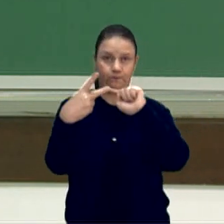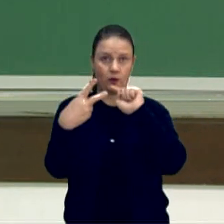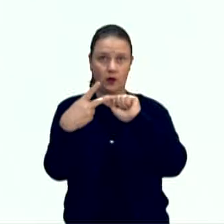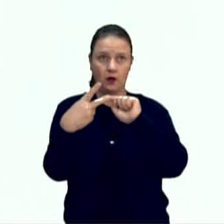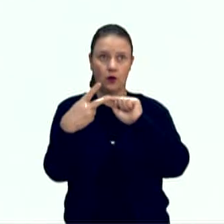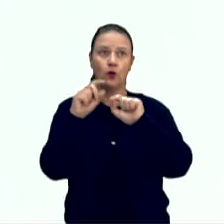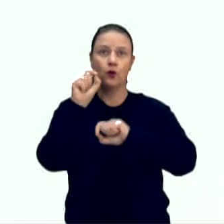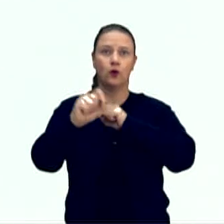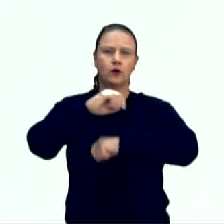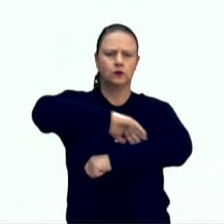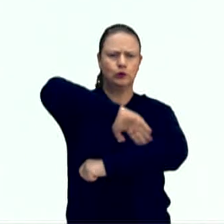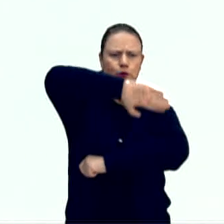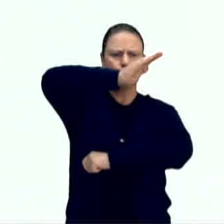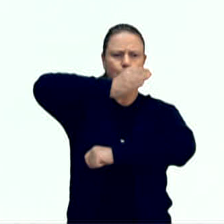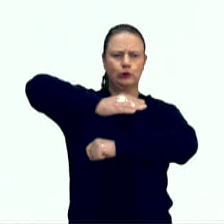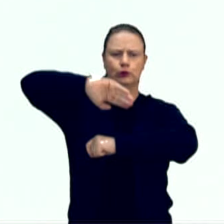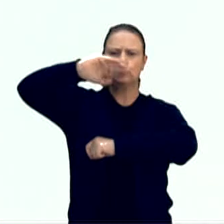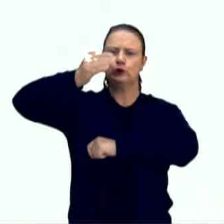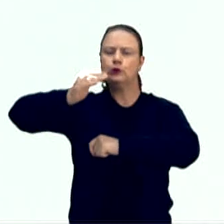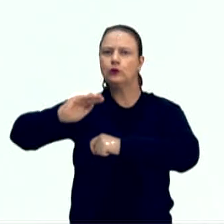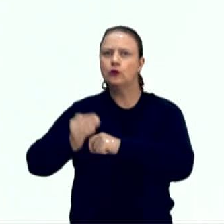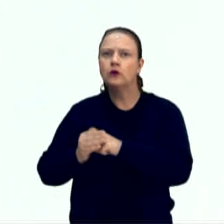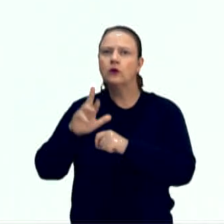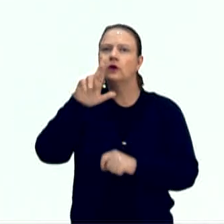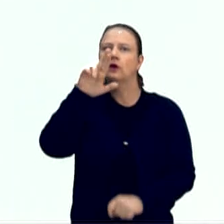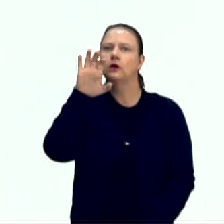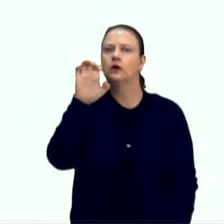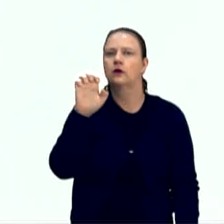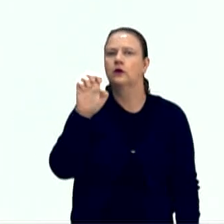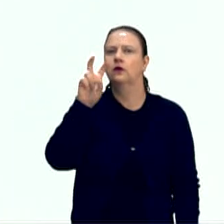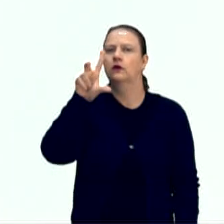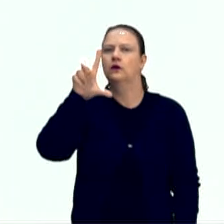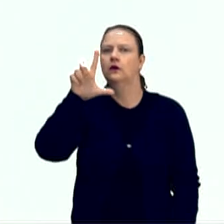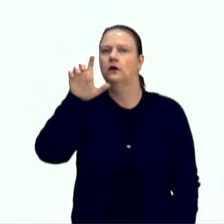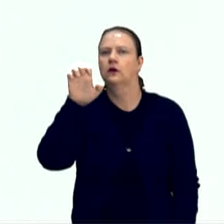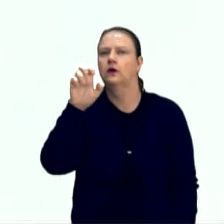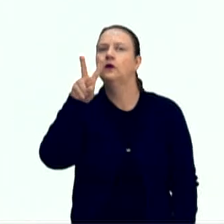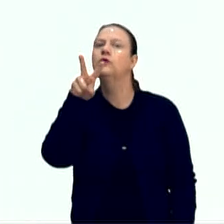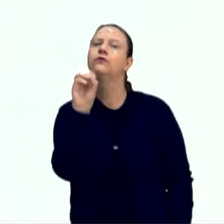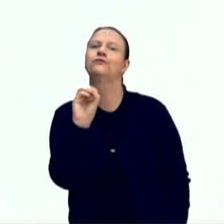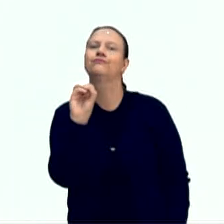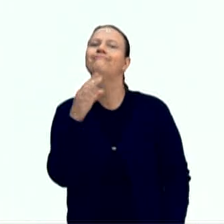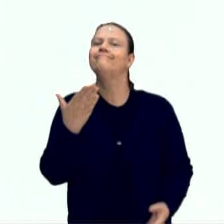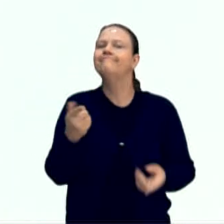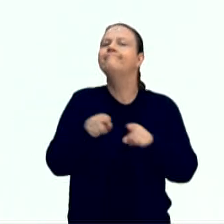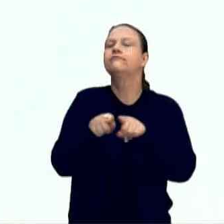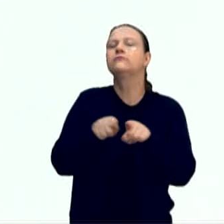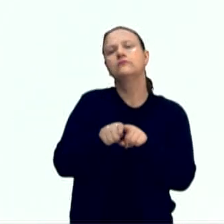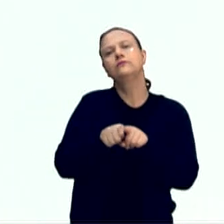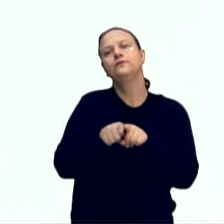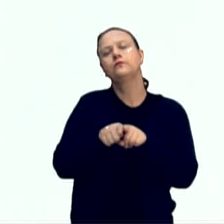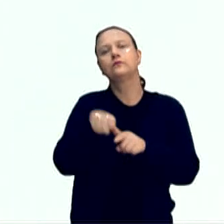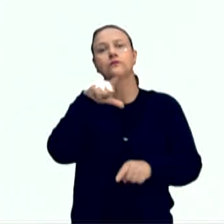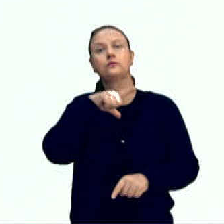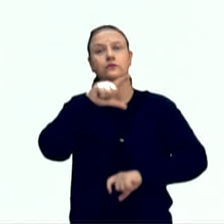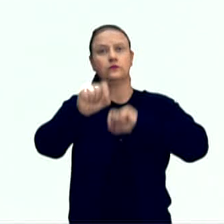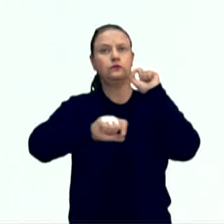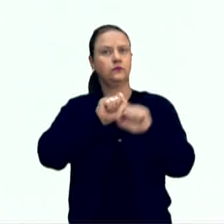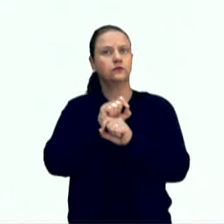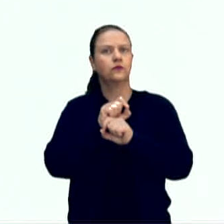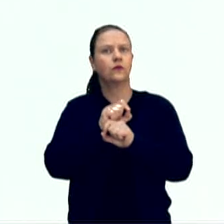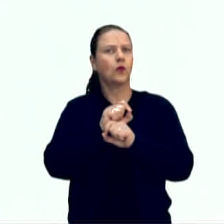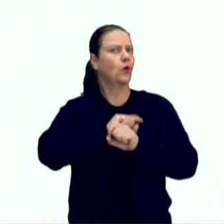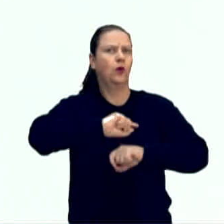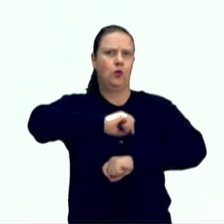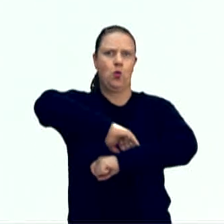As planícies litorâneas e o relevo relativamente baixo das áreas planálticas, não